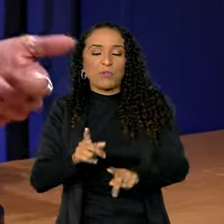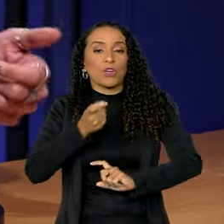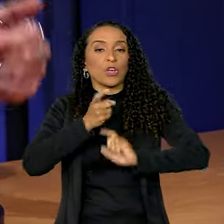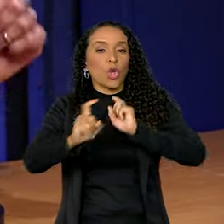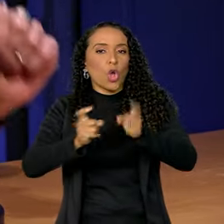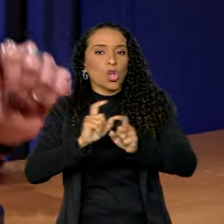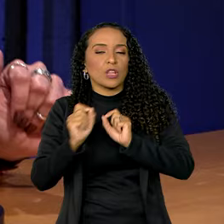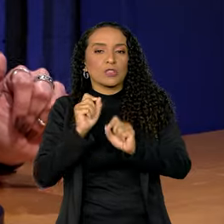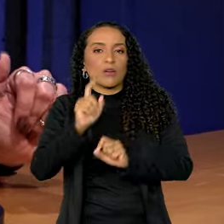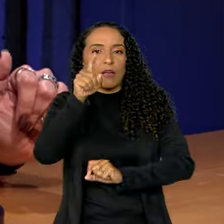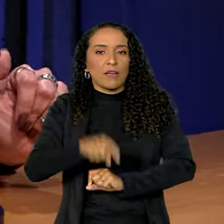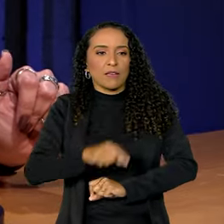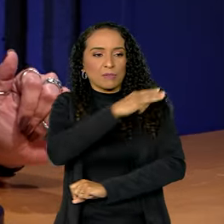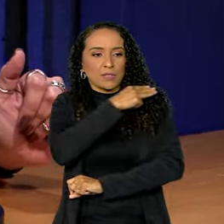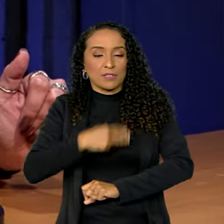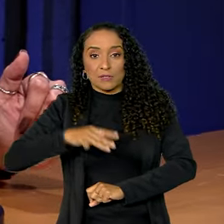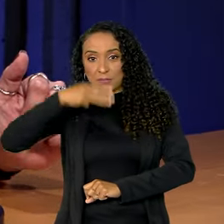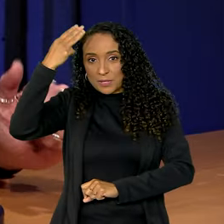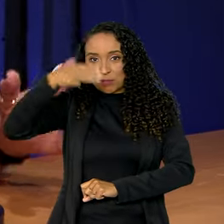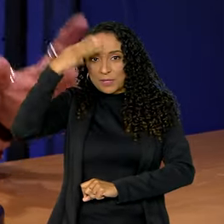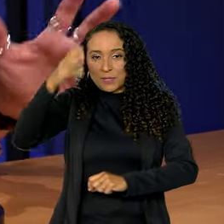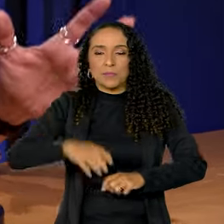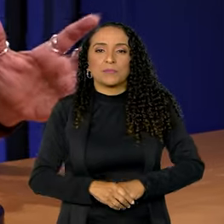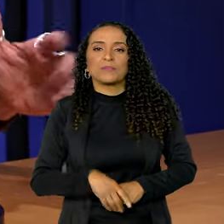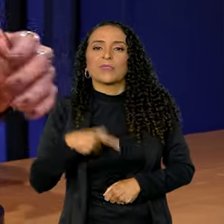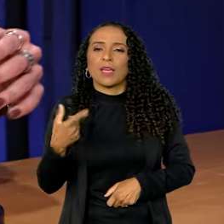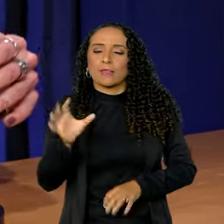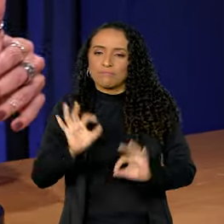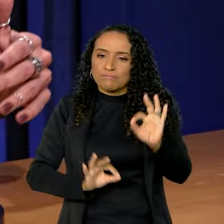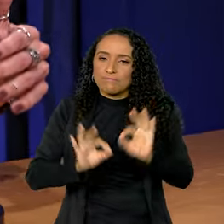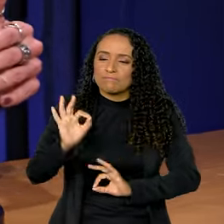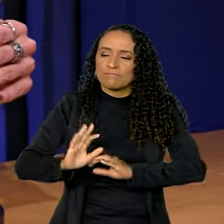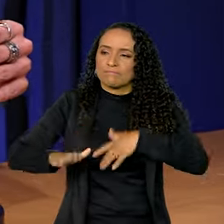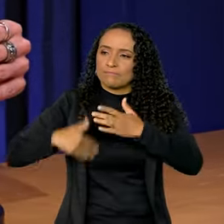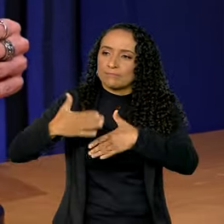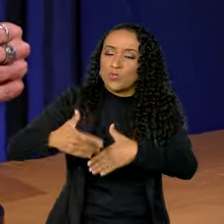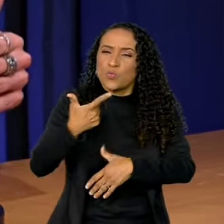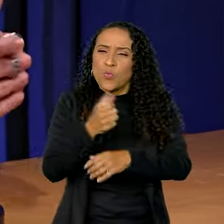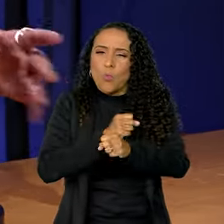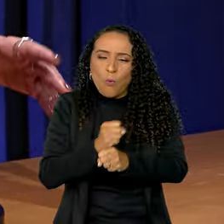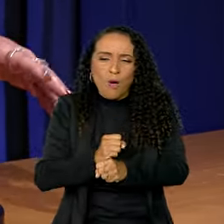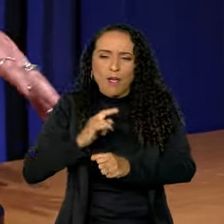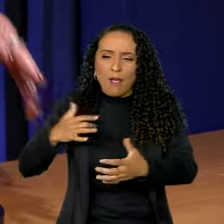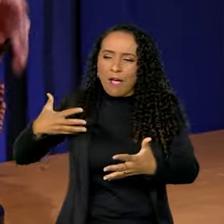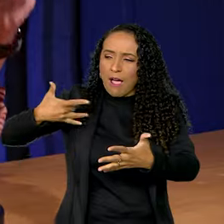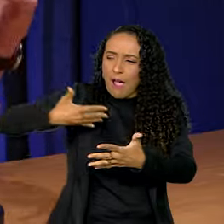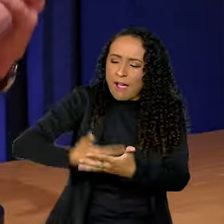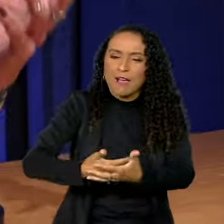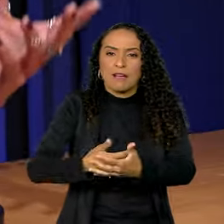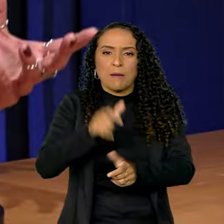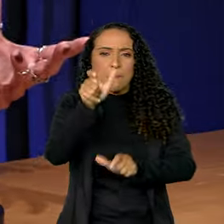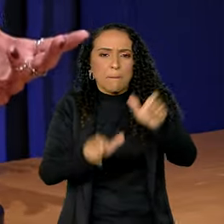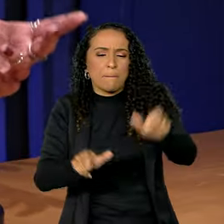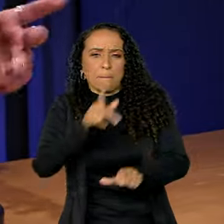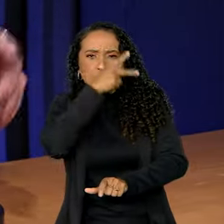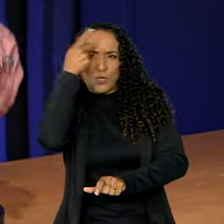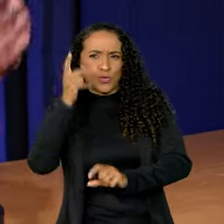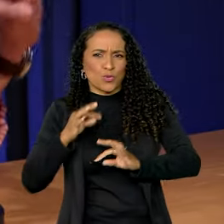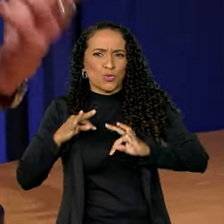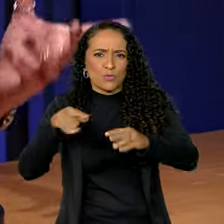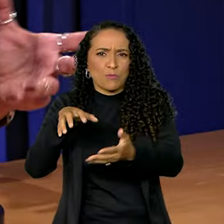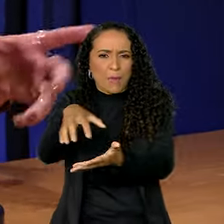G20 social é o ministro Márcio macido e essa é uma construção de um ano inteiro com vários agentes não